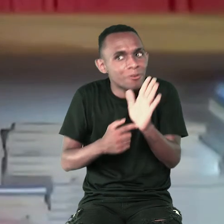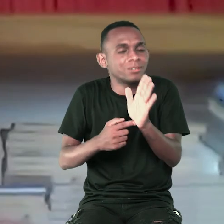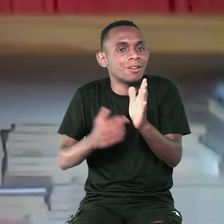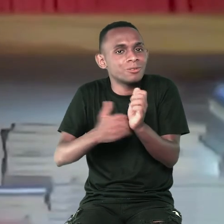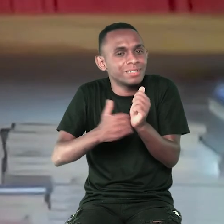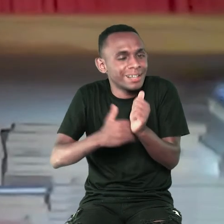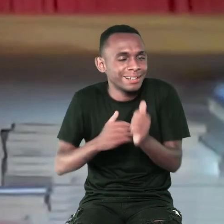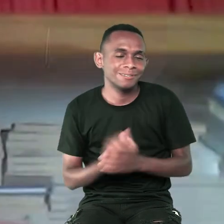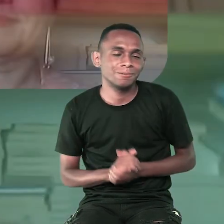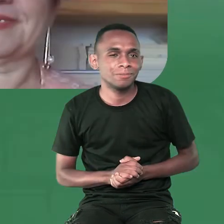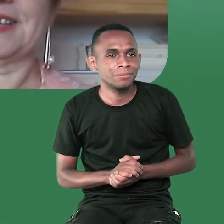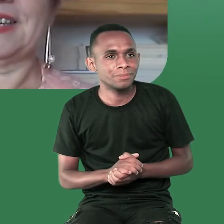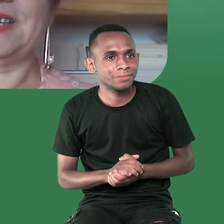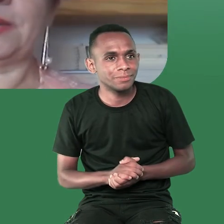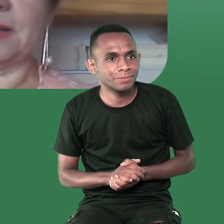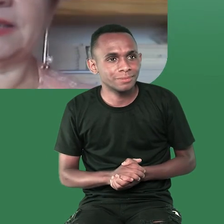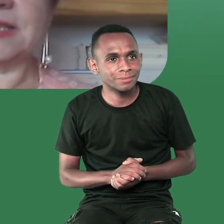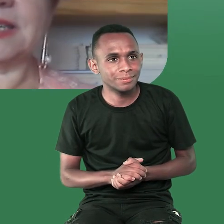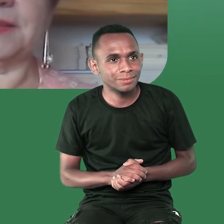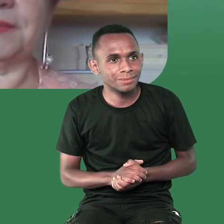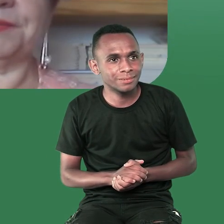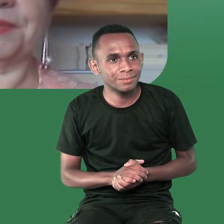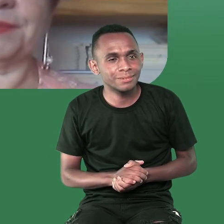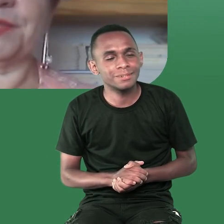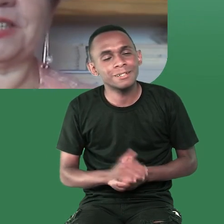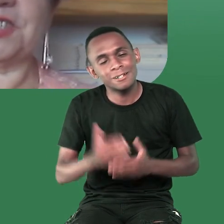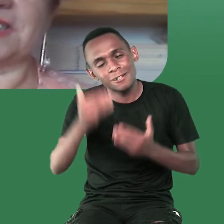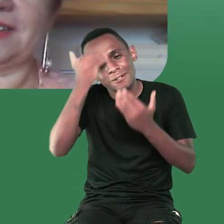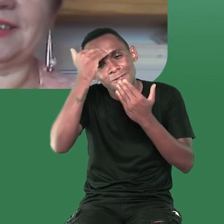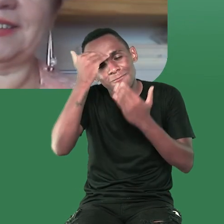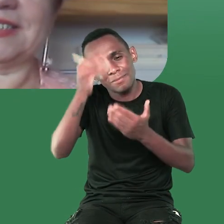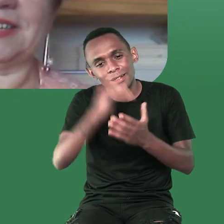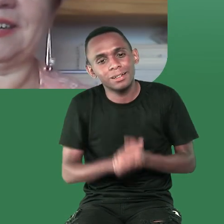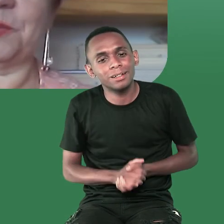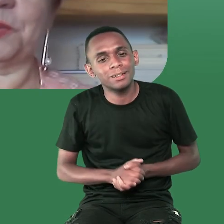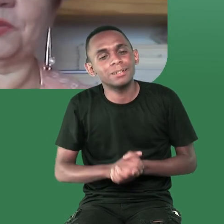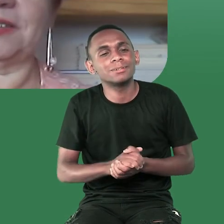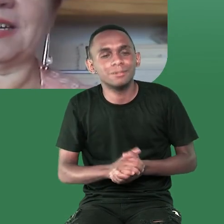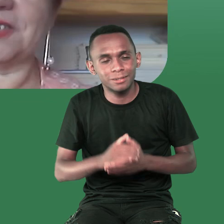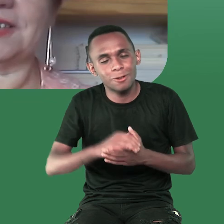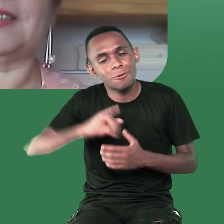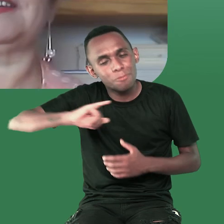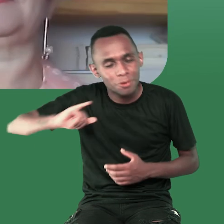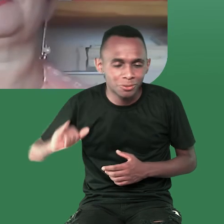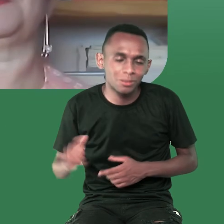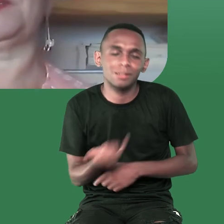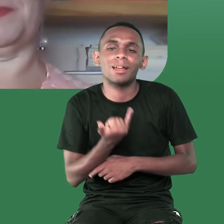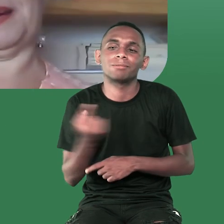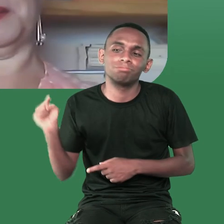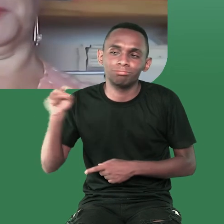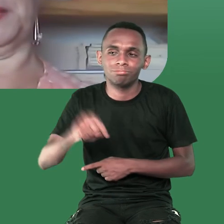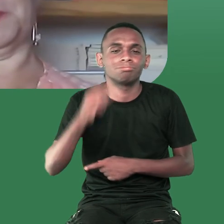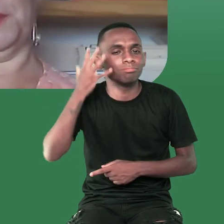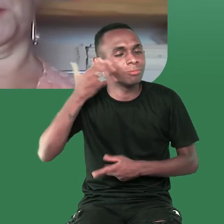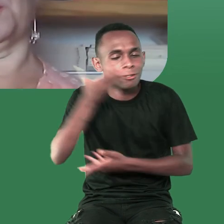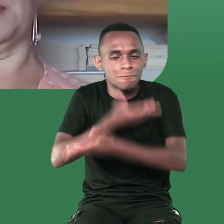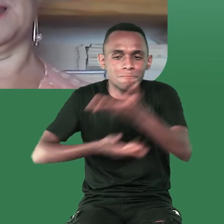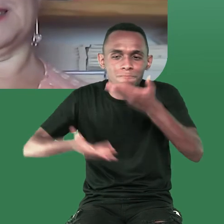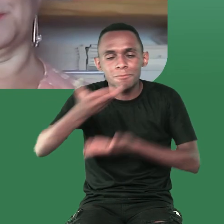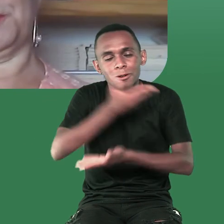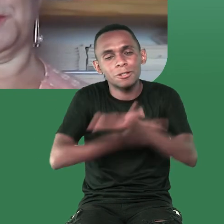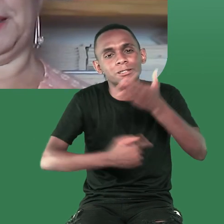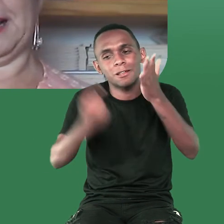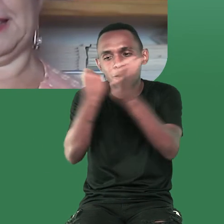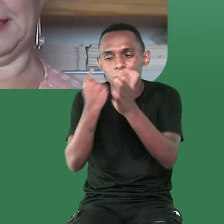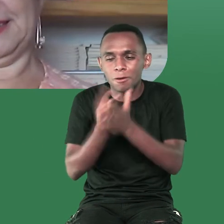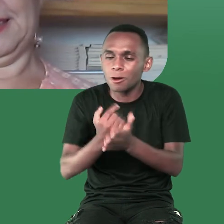segredos. E Muito eu quero obrigada, agradecer. Cleide. Viu, Letícia? Quero agradecer a oportunidade aqui, viu, pelo papo, pelas